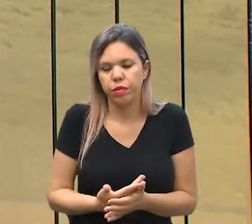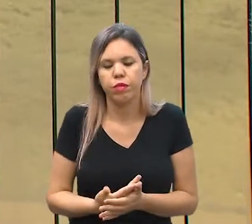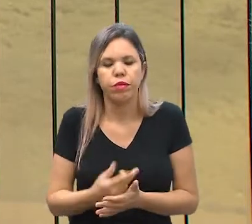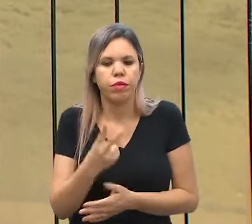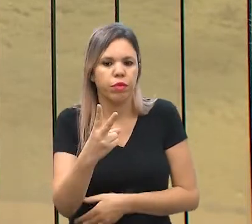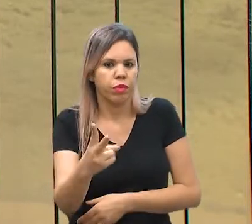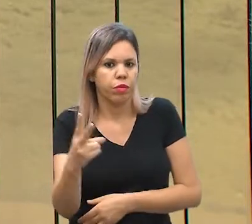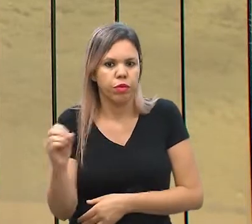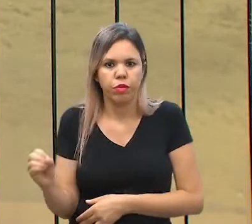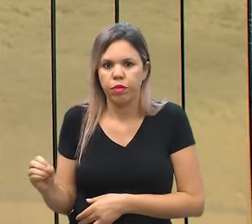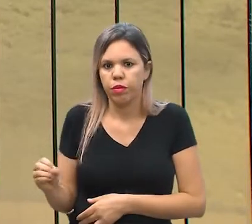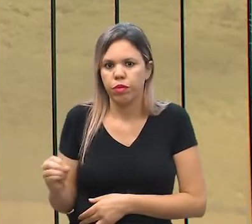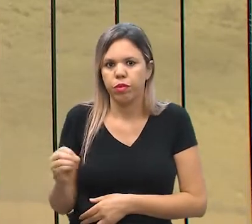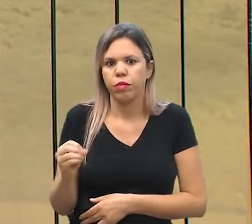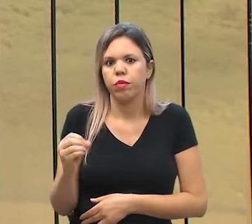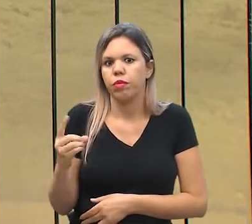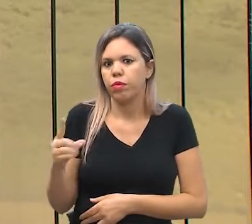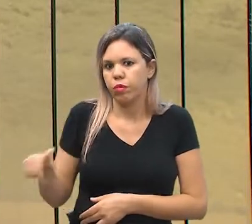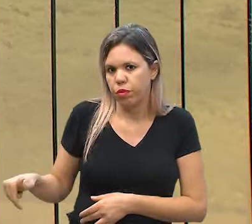em